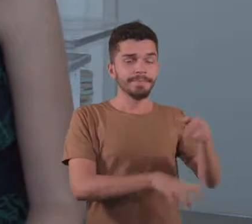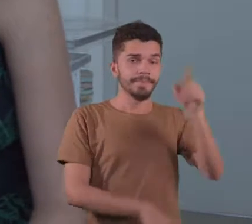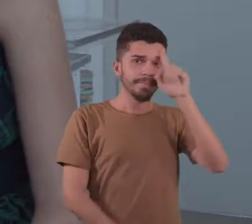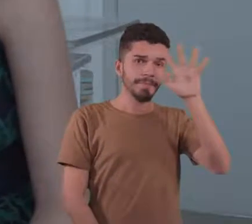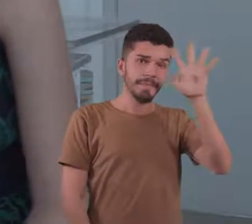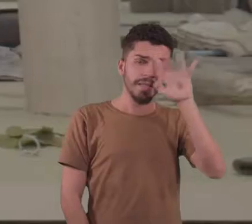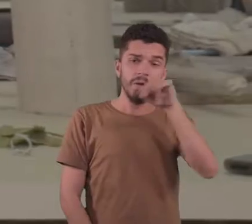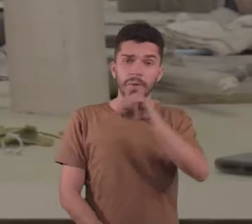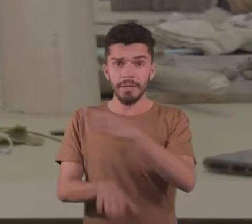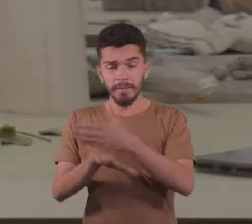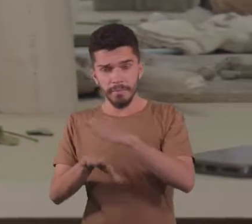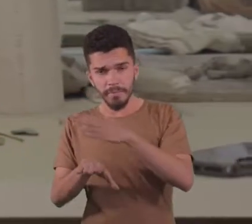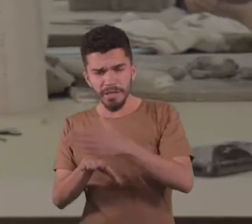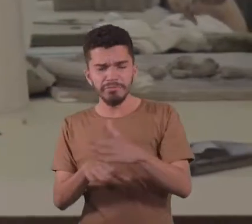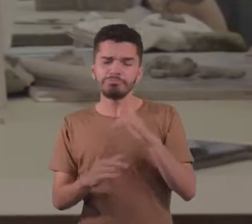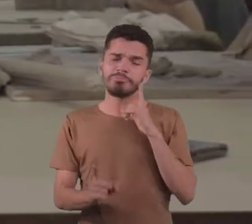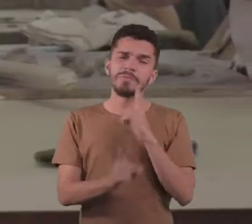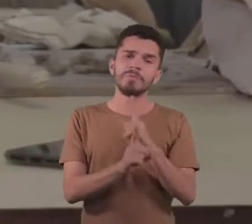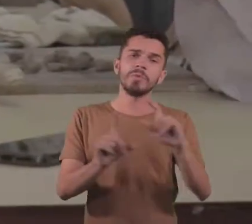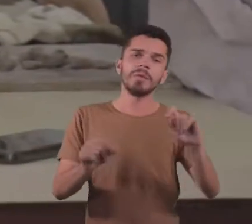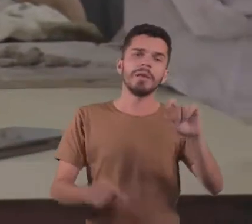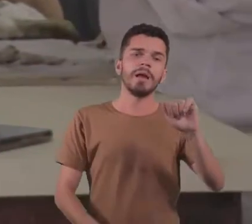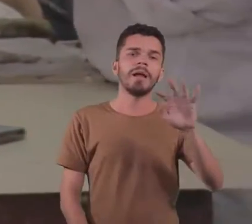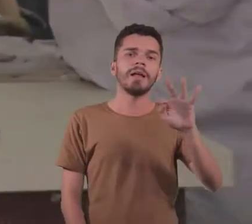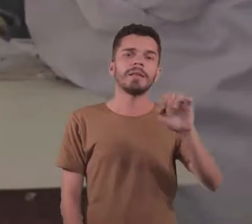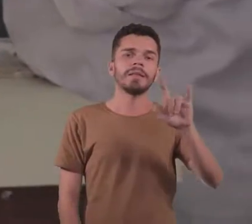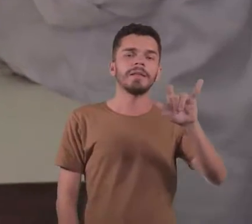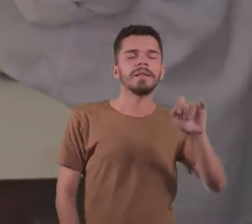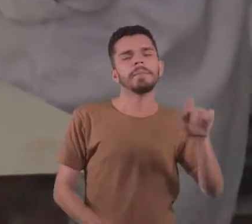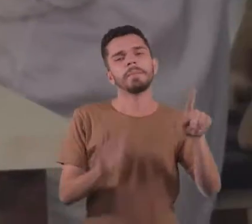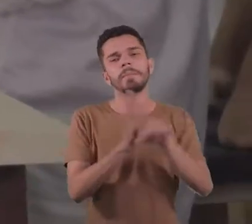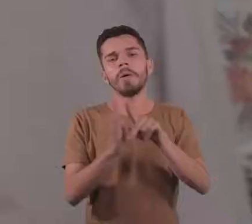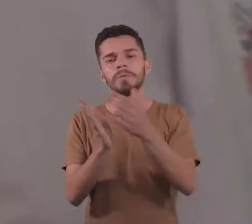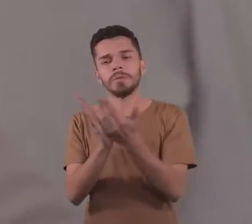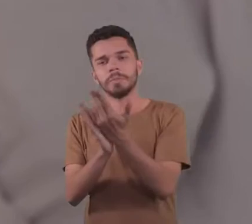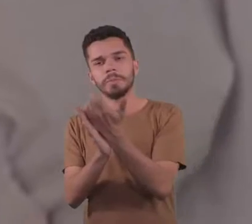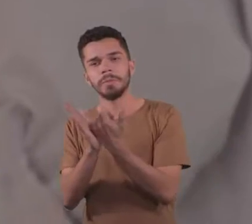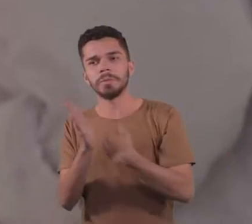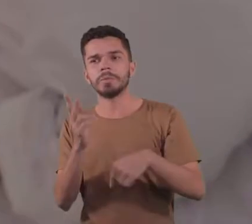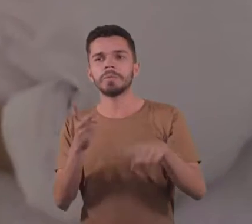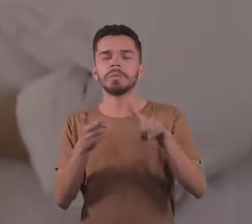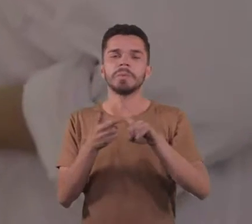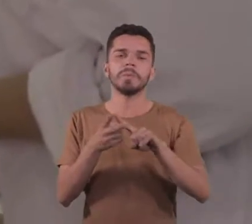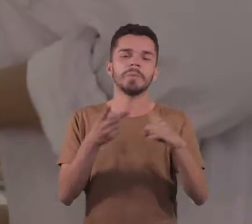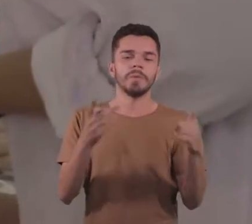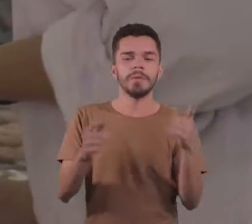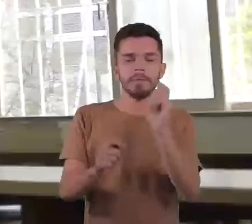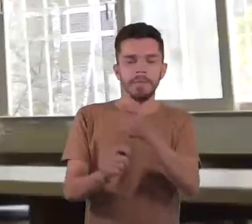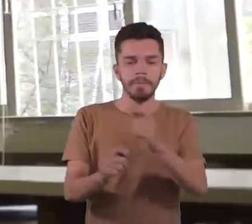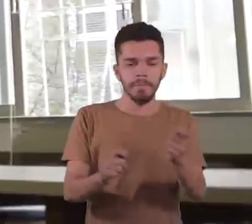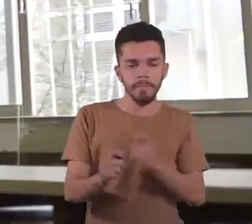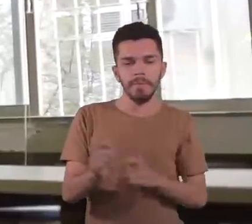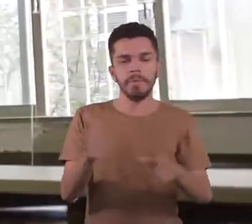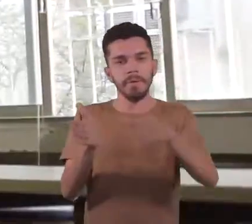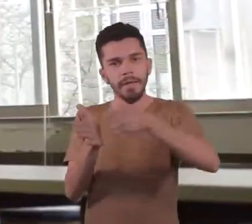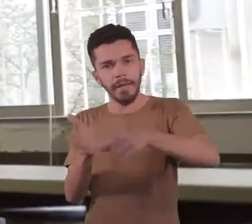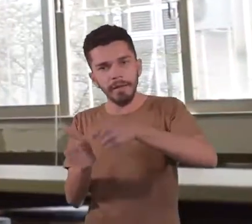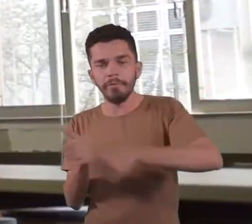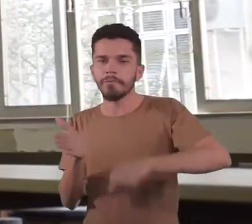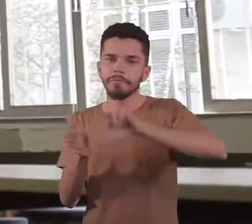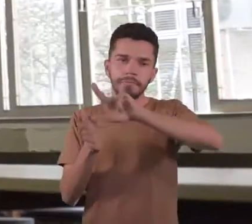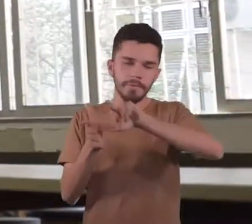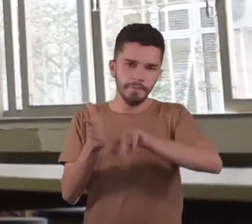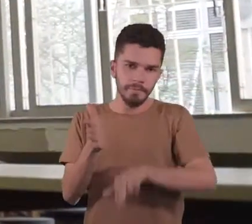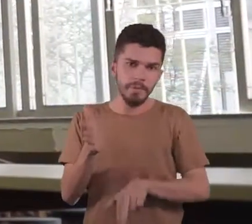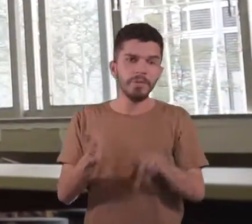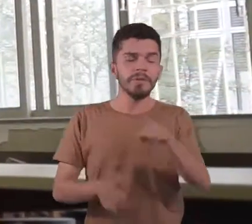vai encontrar ateliês de pintura, ateliês de escultura, de gravura, por exemplo, de desenho também, que você, de forma